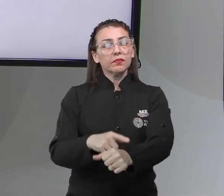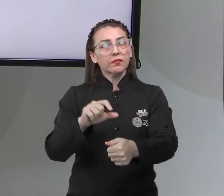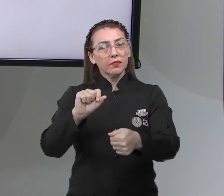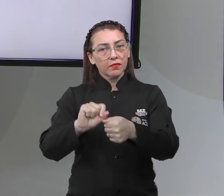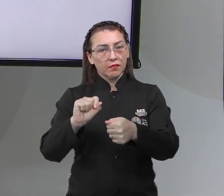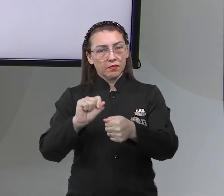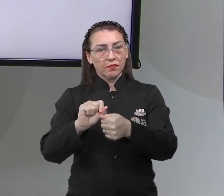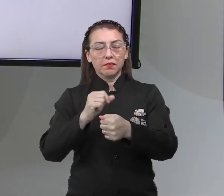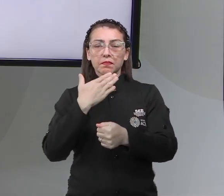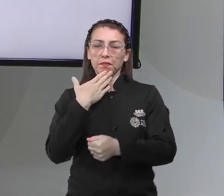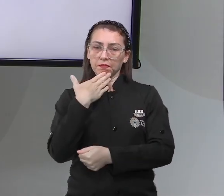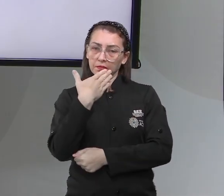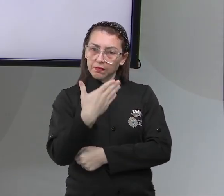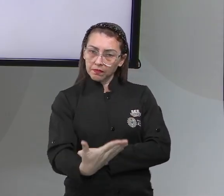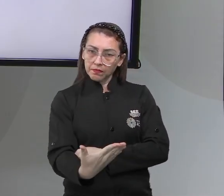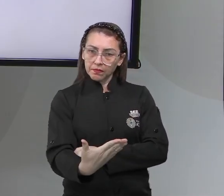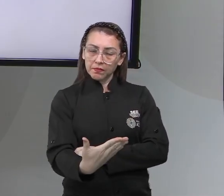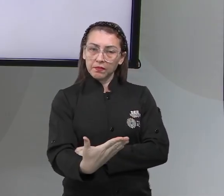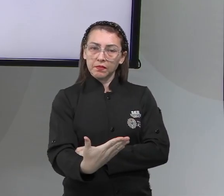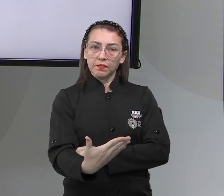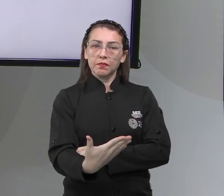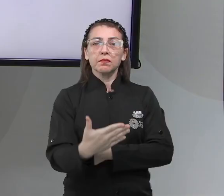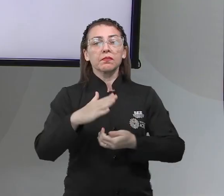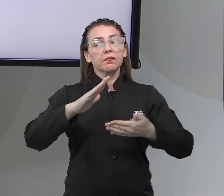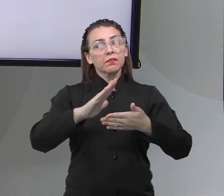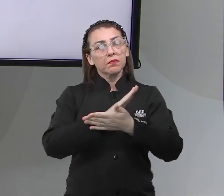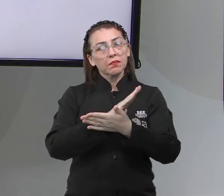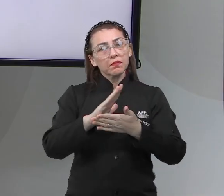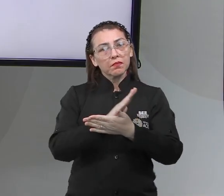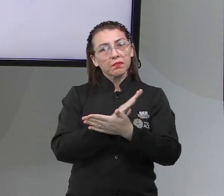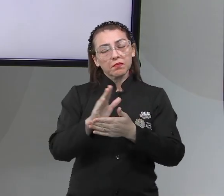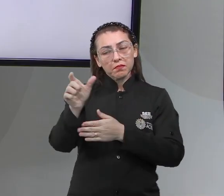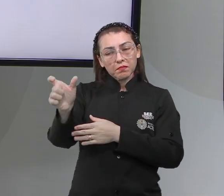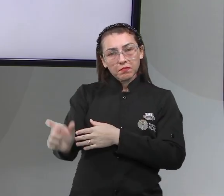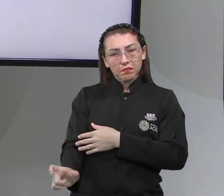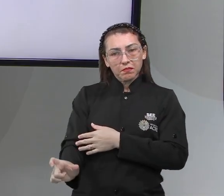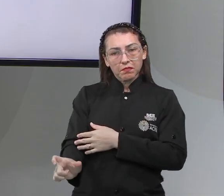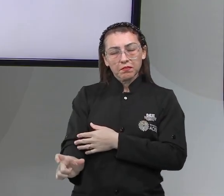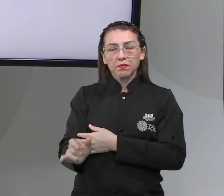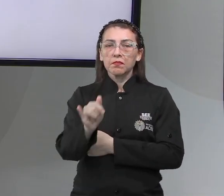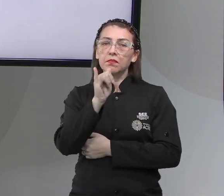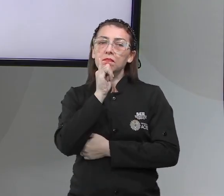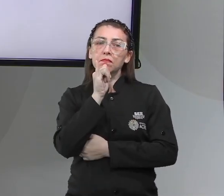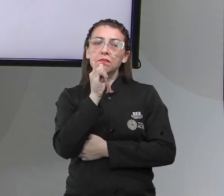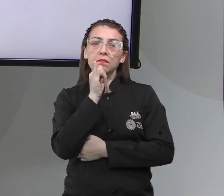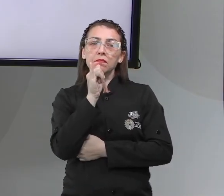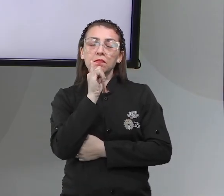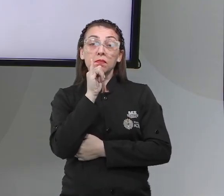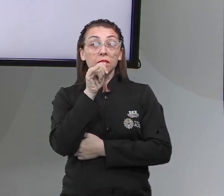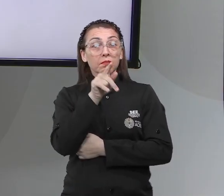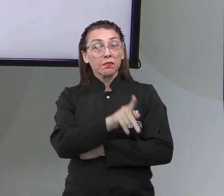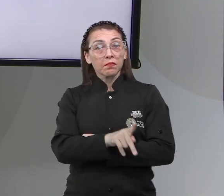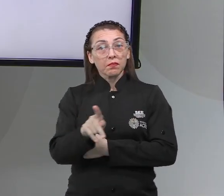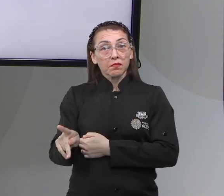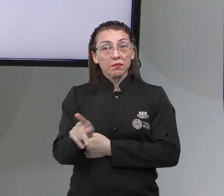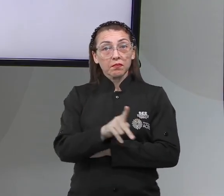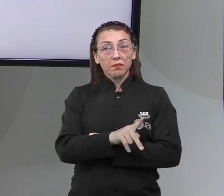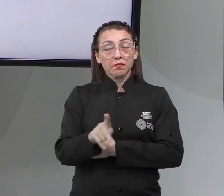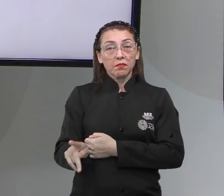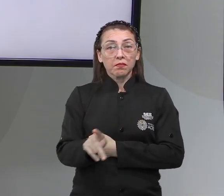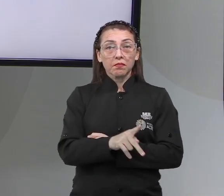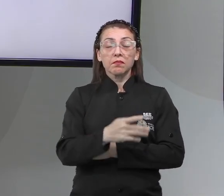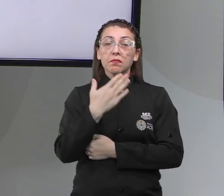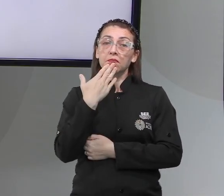a solicitação, né, de algo para alguém, né? Então, por exemplo, um professor que de